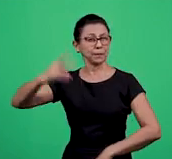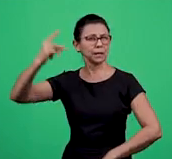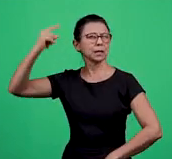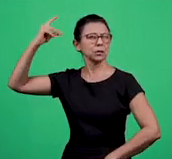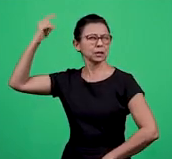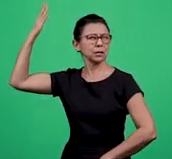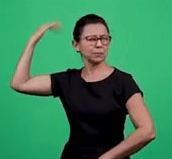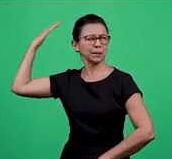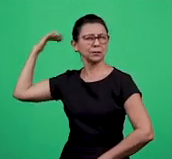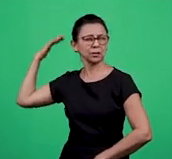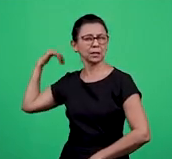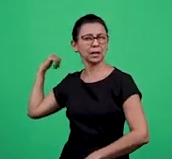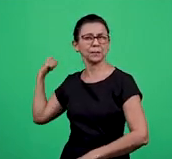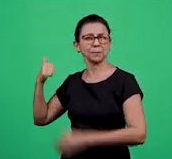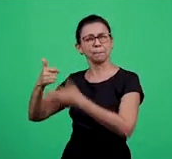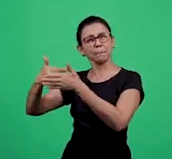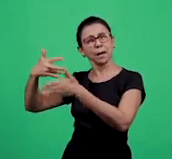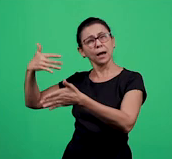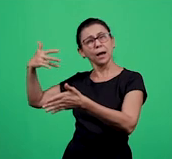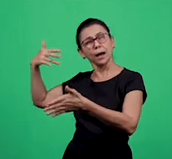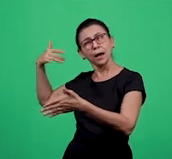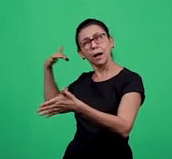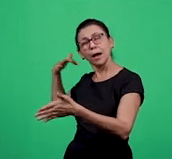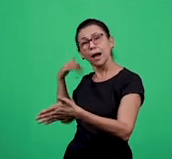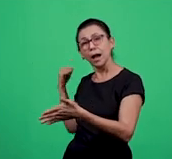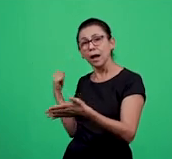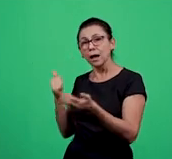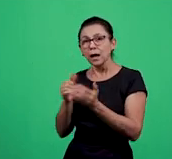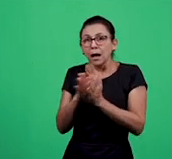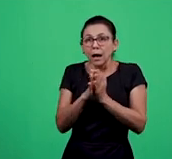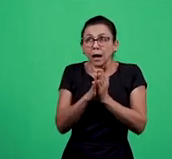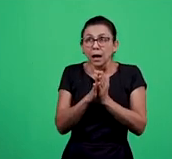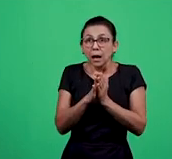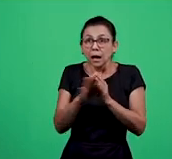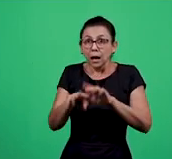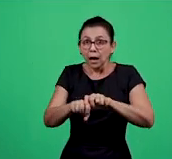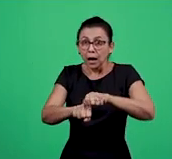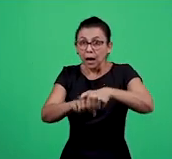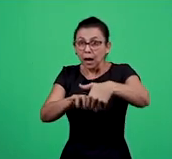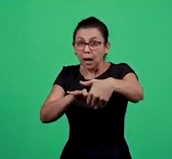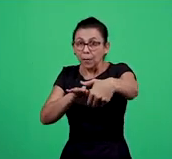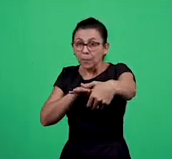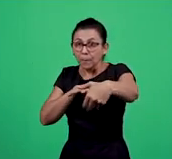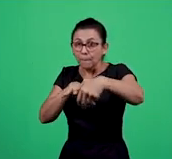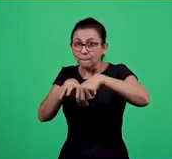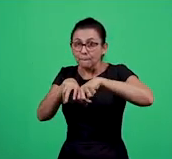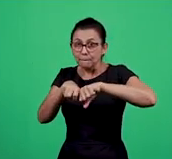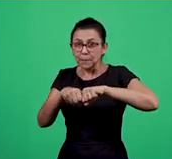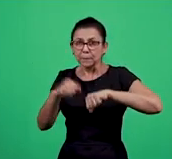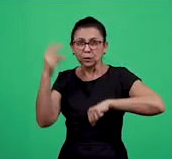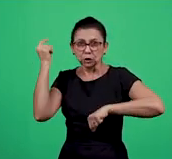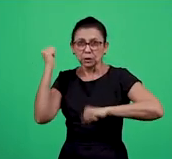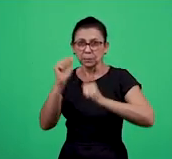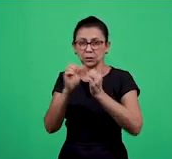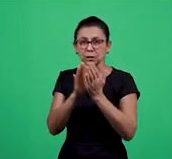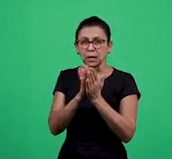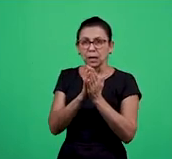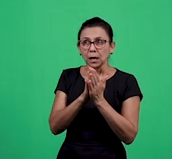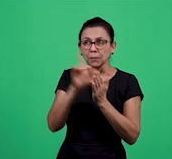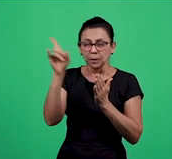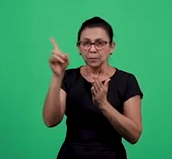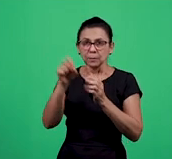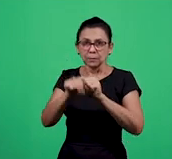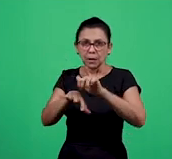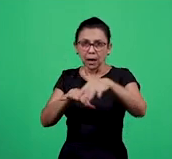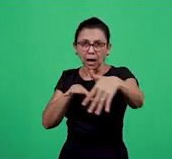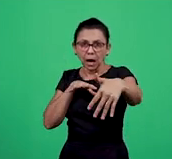tempo atrás, a palavra do Senhor estava escondida. Ninguém podia ler, porque estava escrita